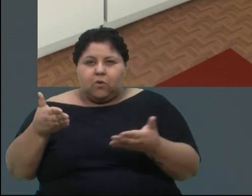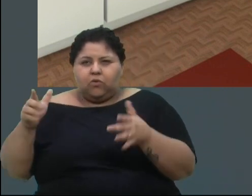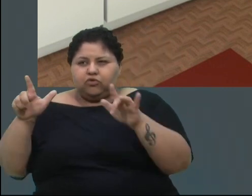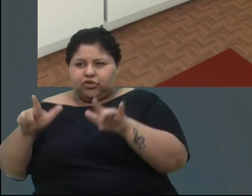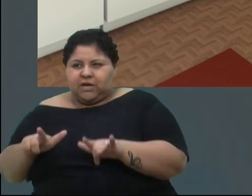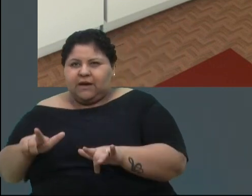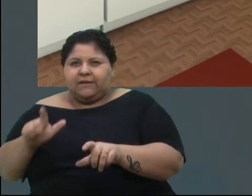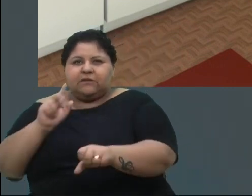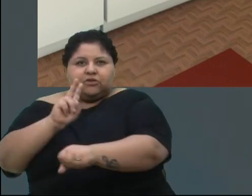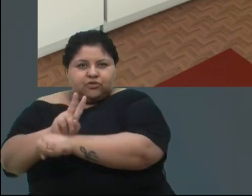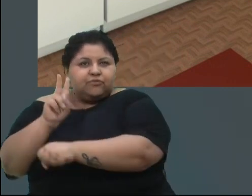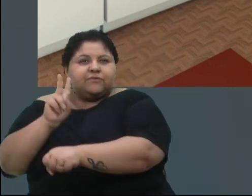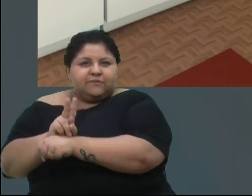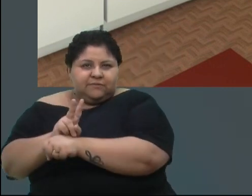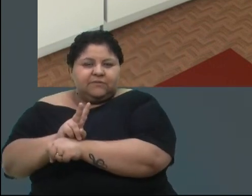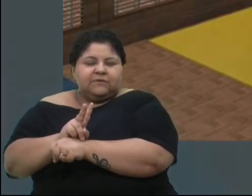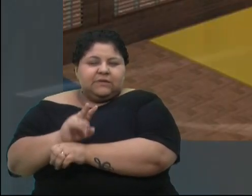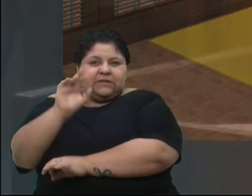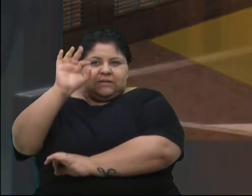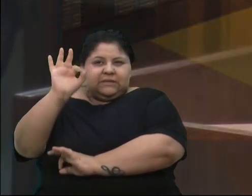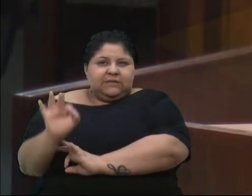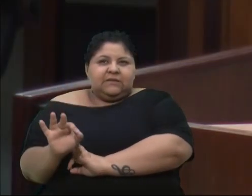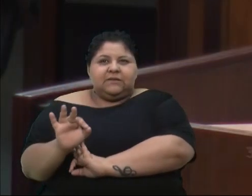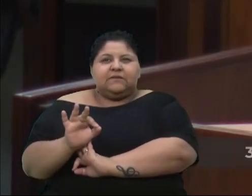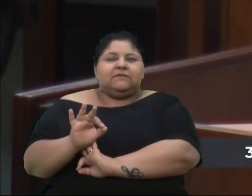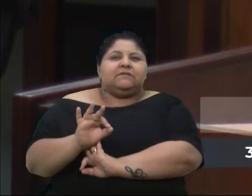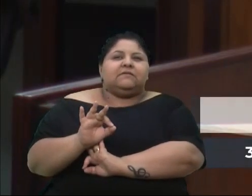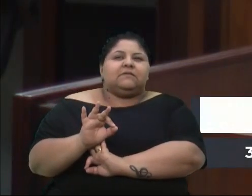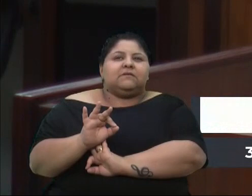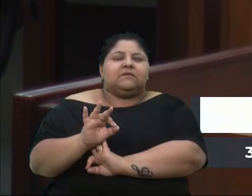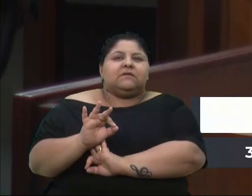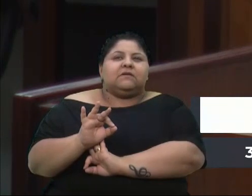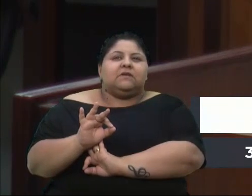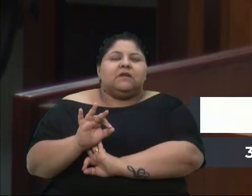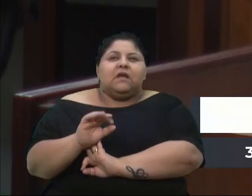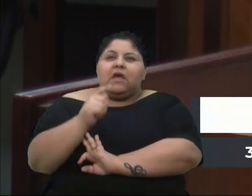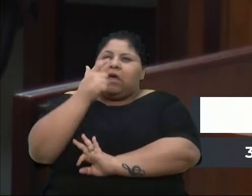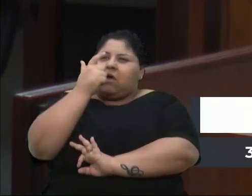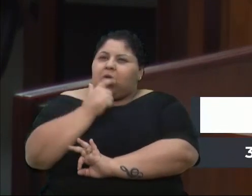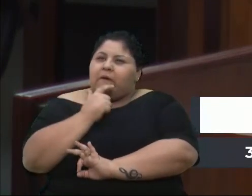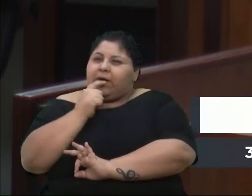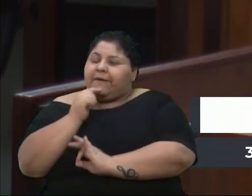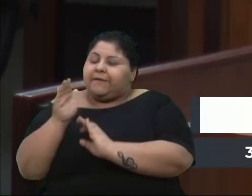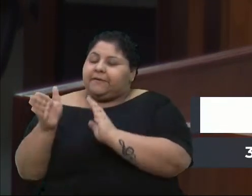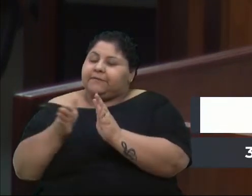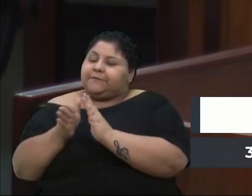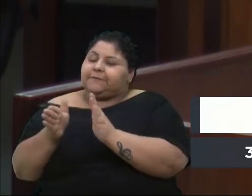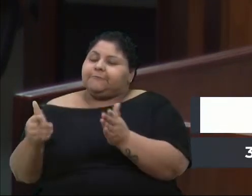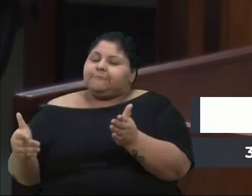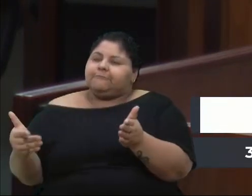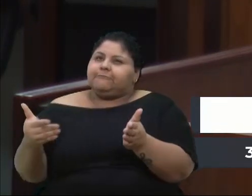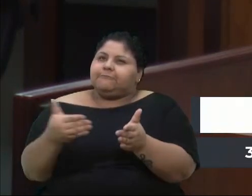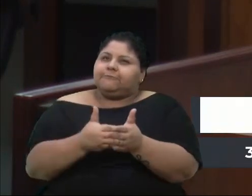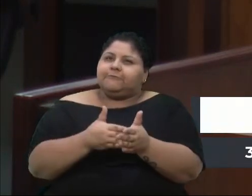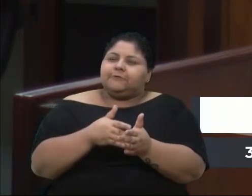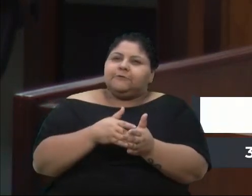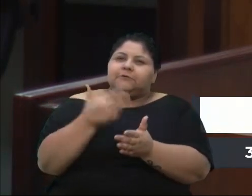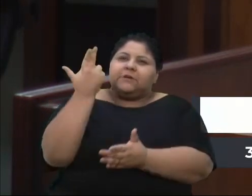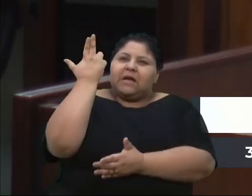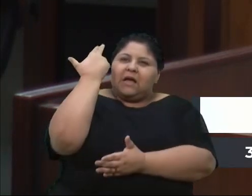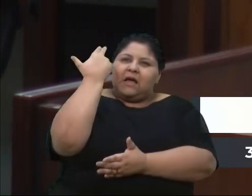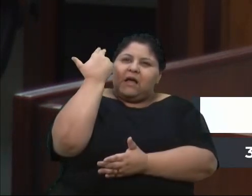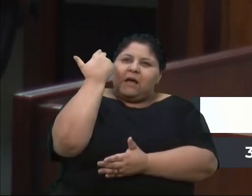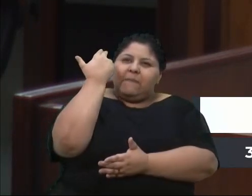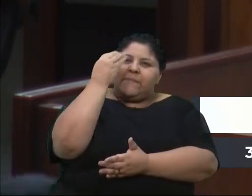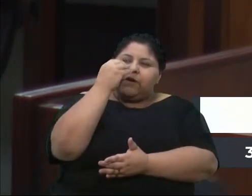preservação, e de fato a previsão, conforme informações, que até abril ou maio